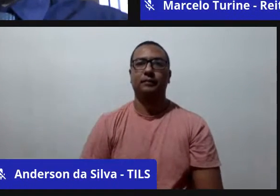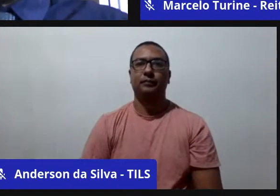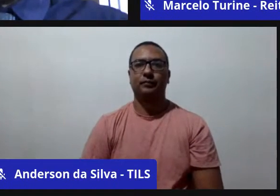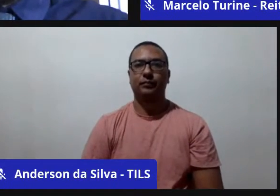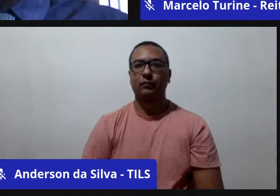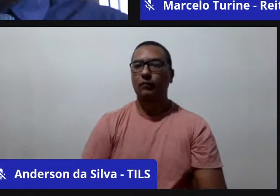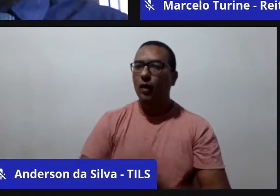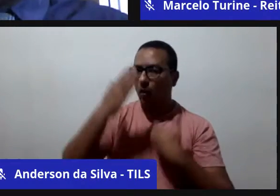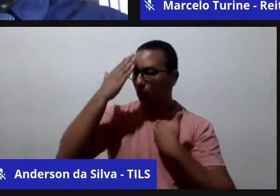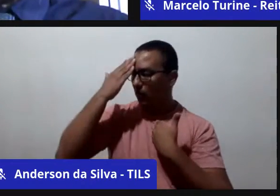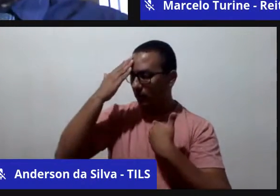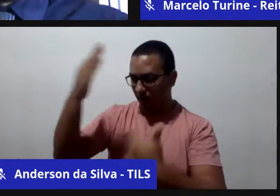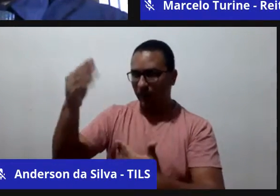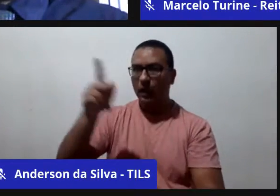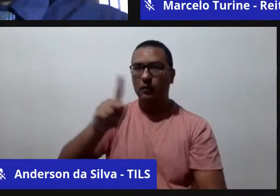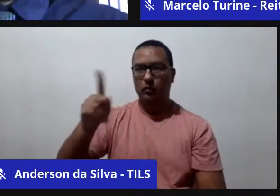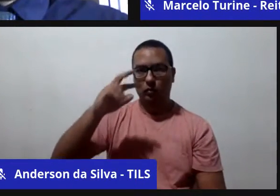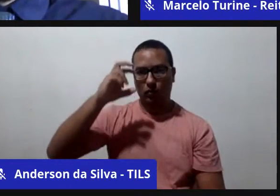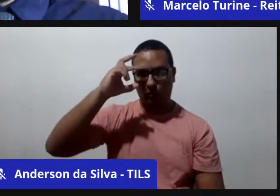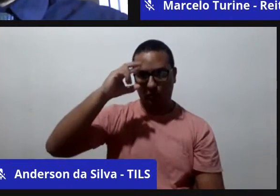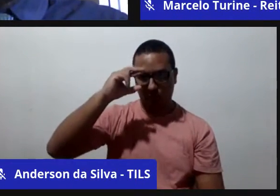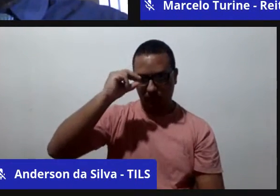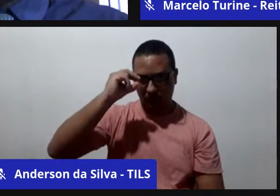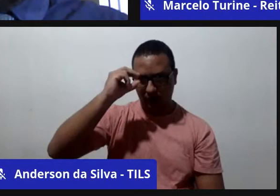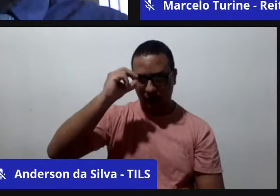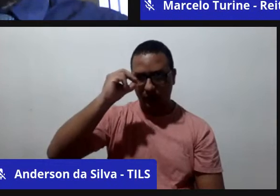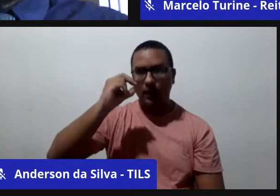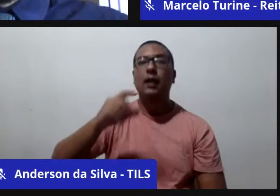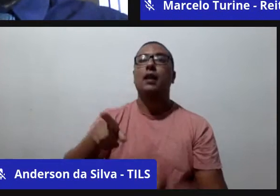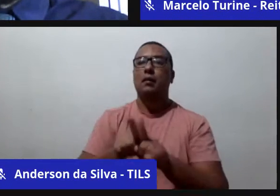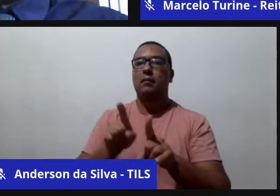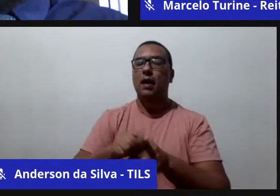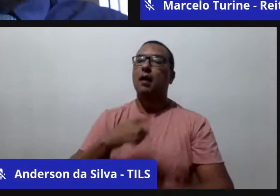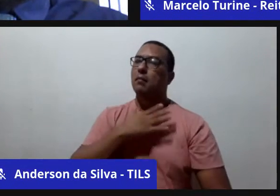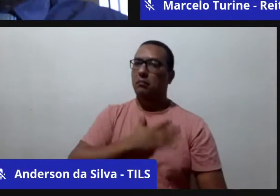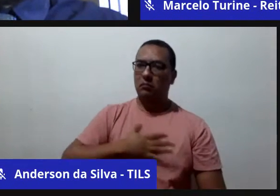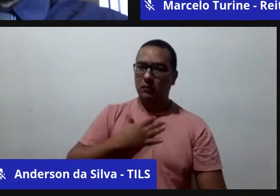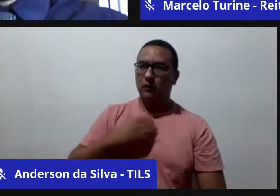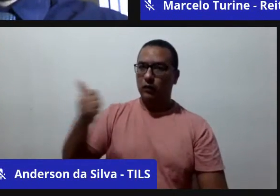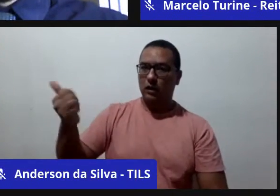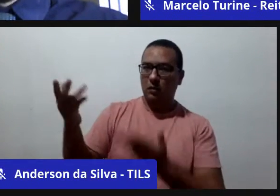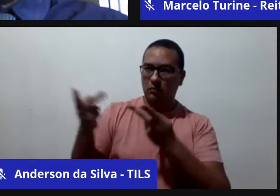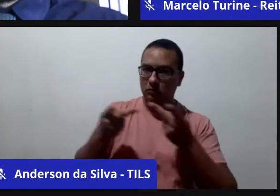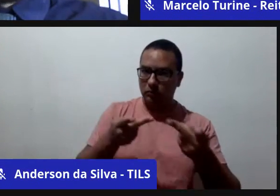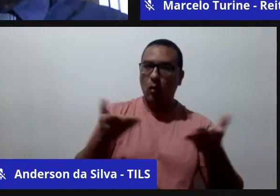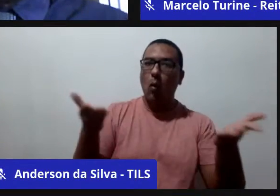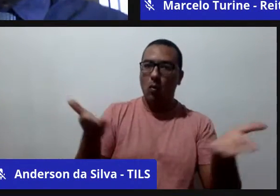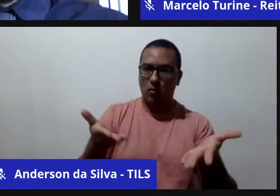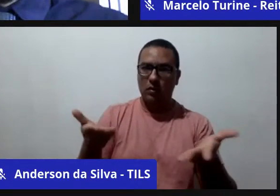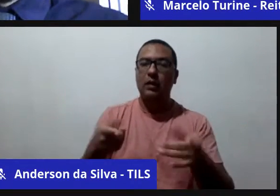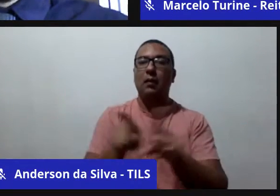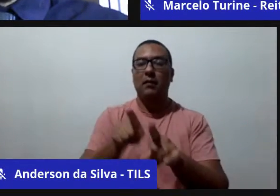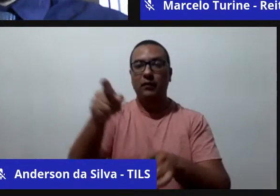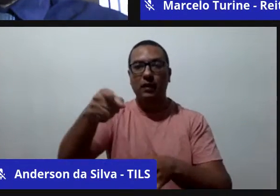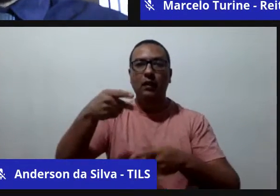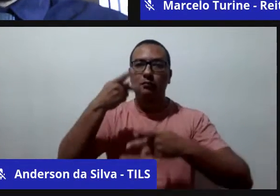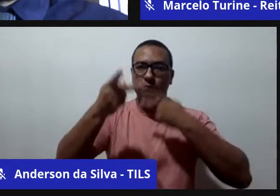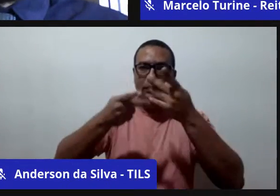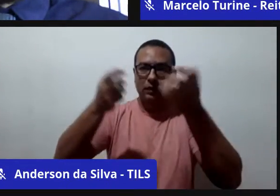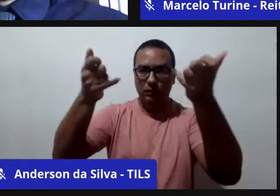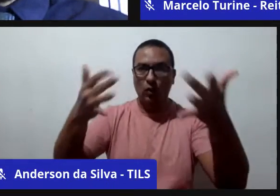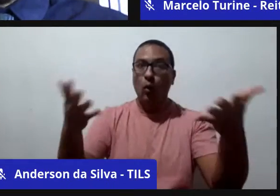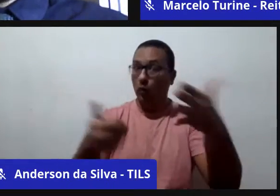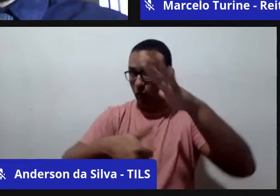Obrigado, professor Turini. É uma satisfação ter a sua presença aqui conosco. E com a sua fala, a fala do nosso reitor aqui